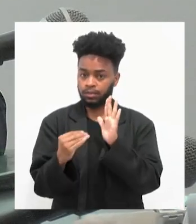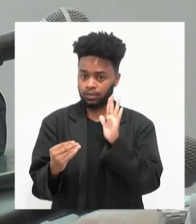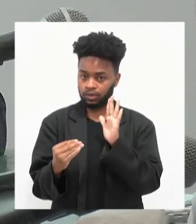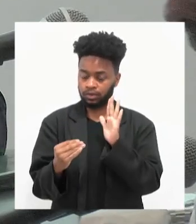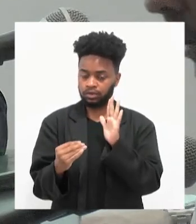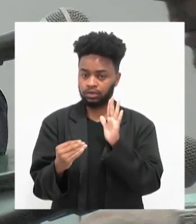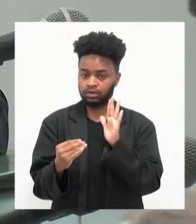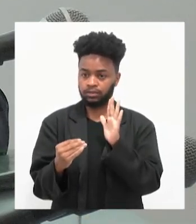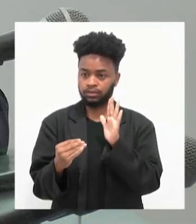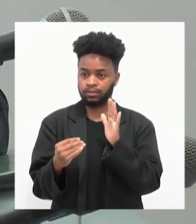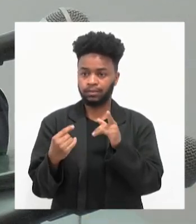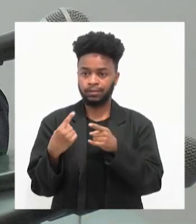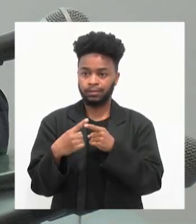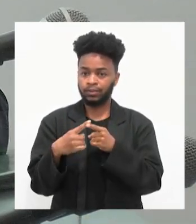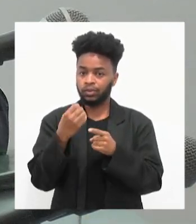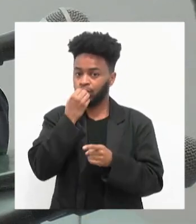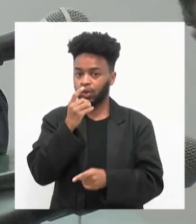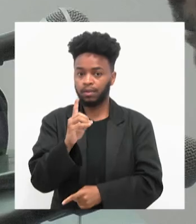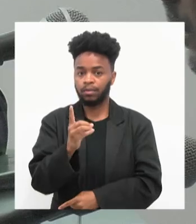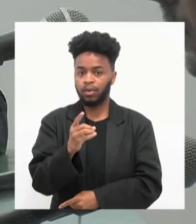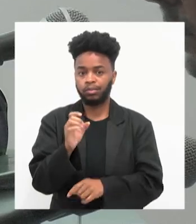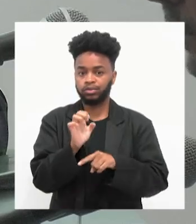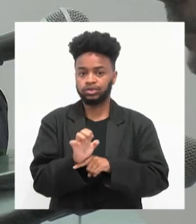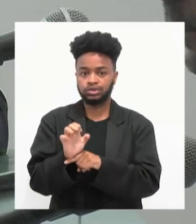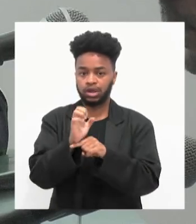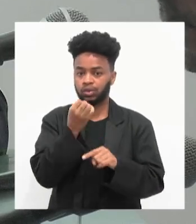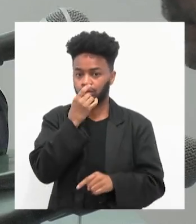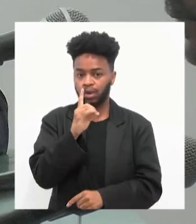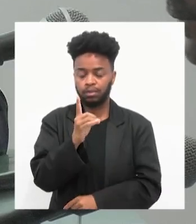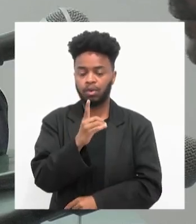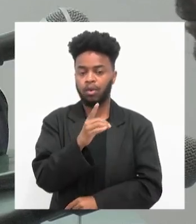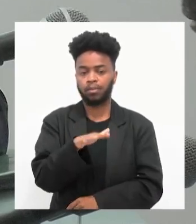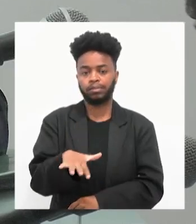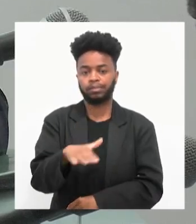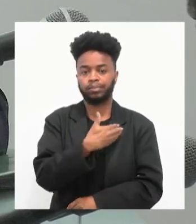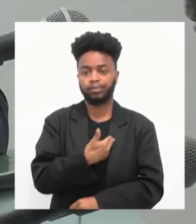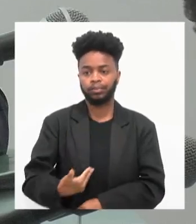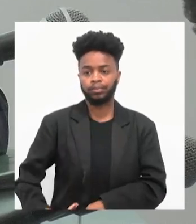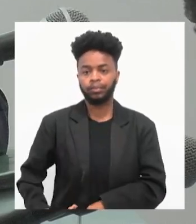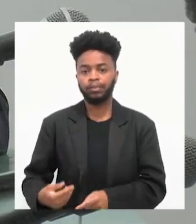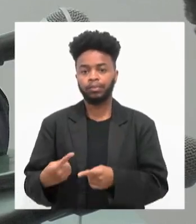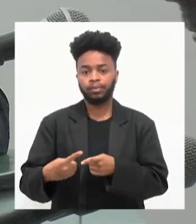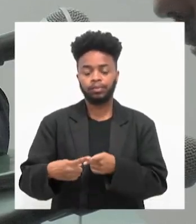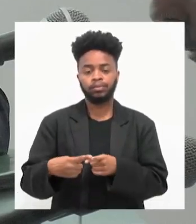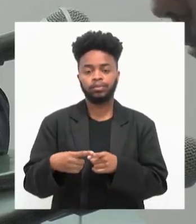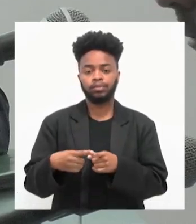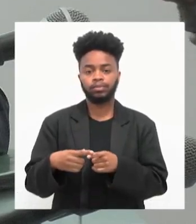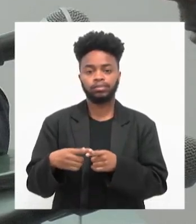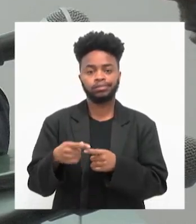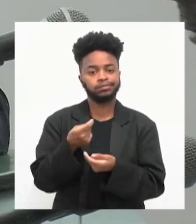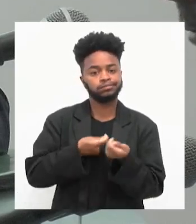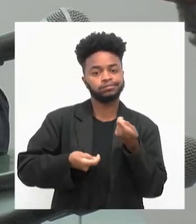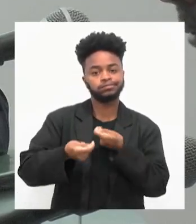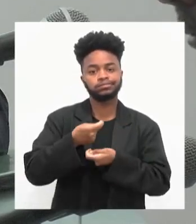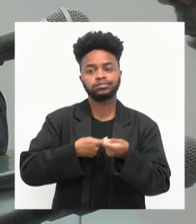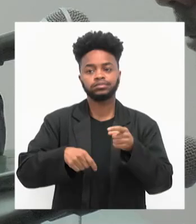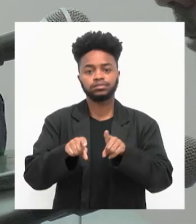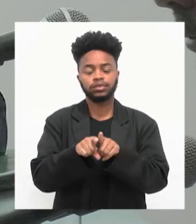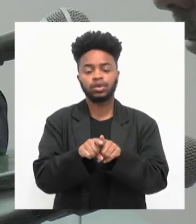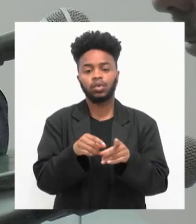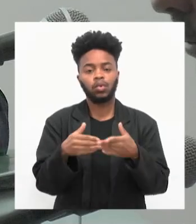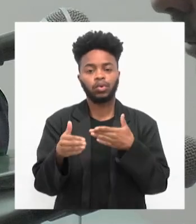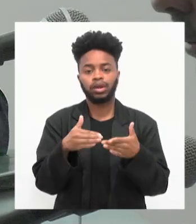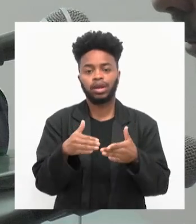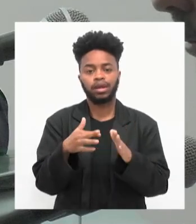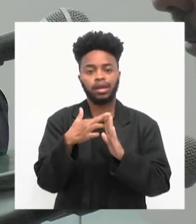é bom para o Estado, não é bom para as finanças públicas, pelo princípio da economicidade, qualquer outro princípio constitucional que a gente queira